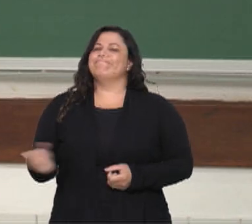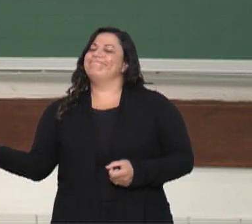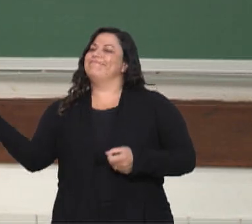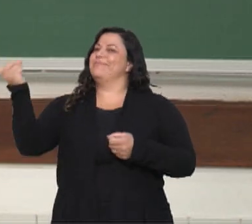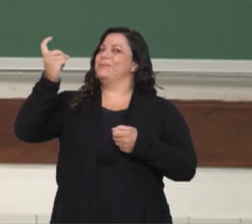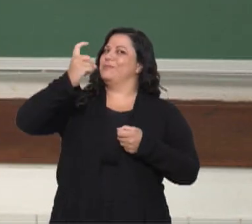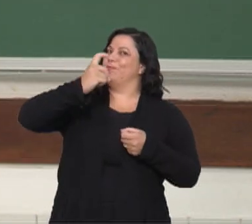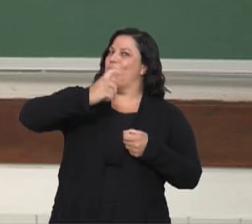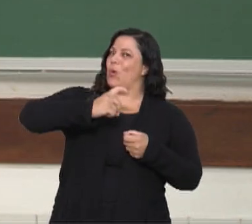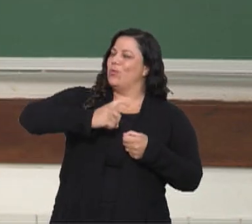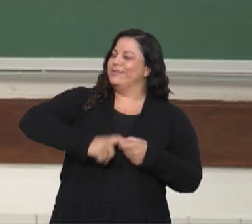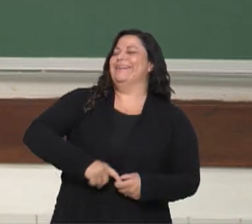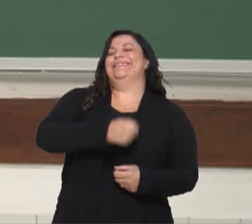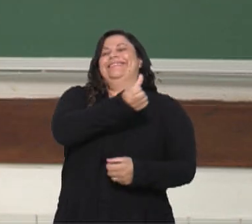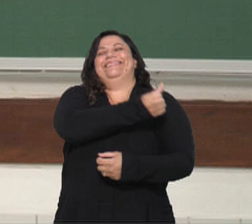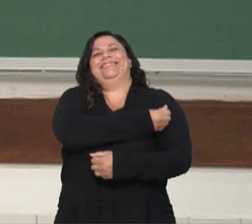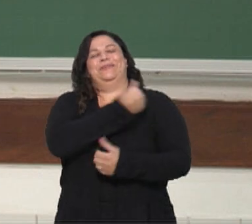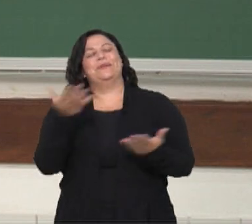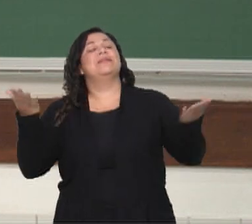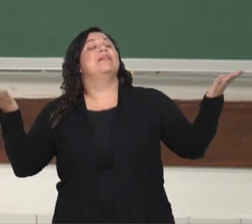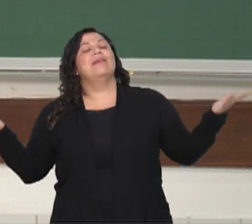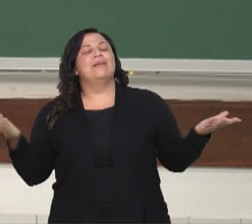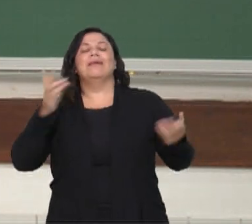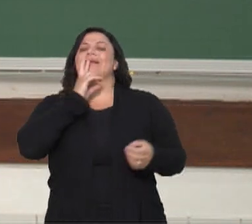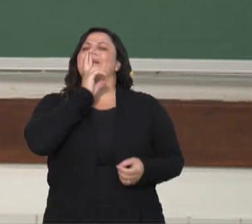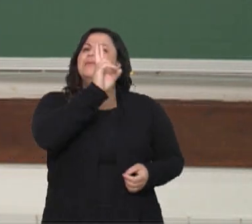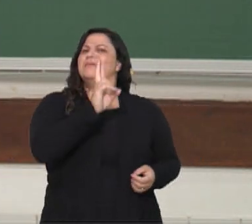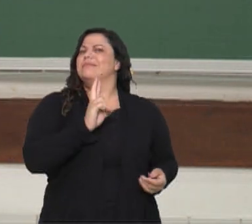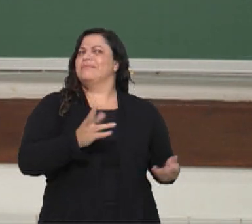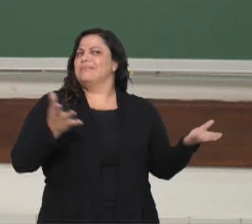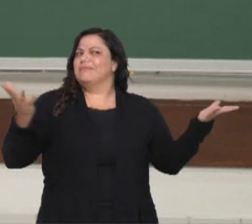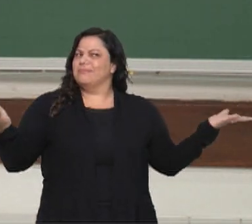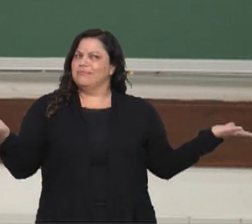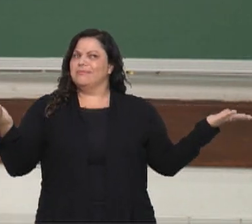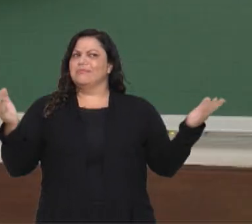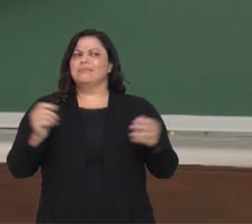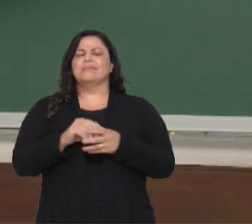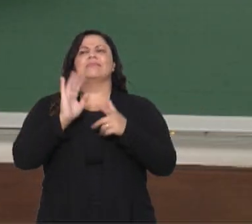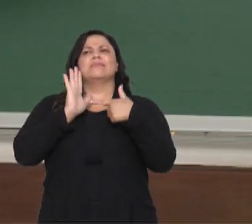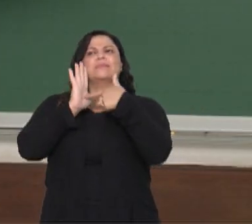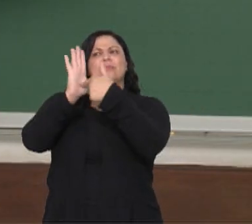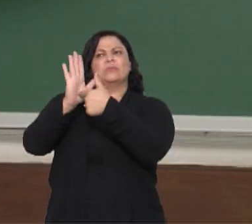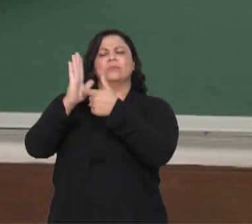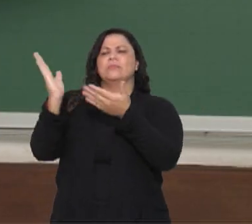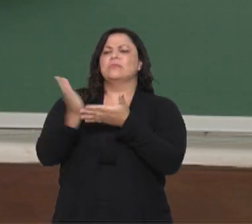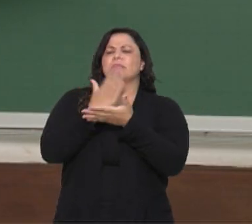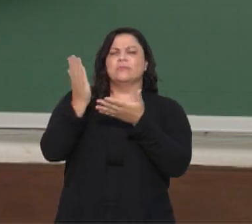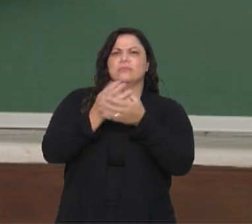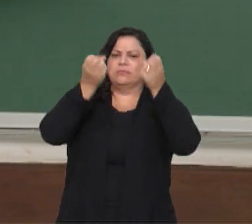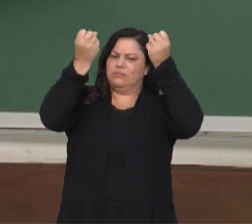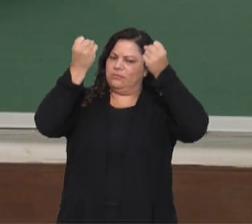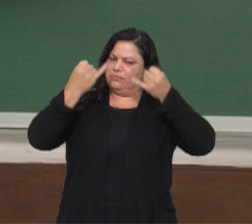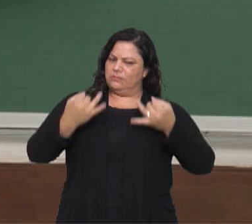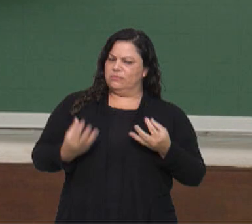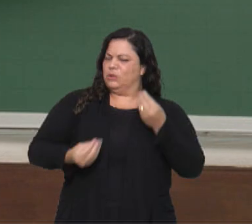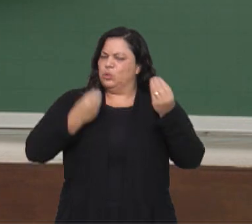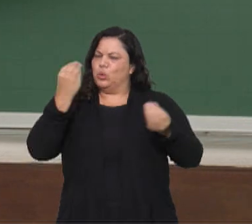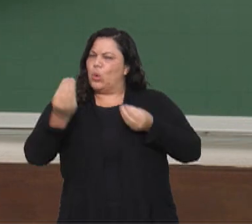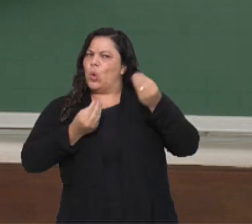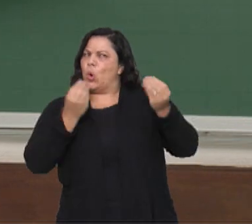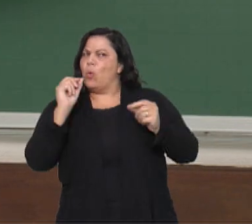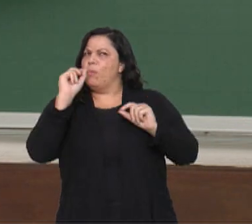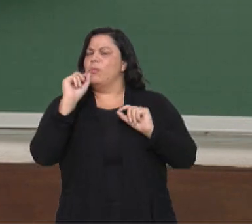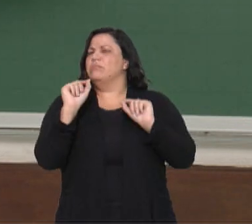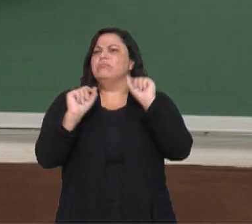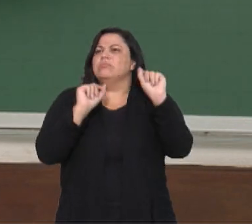Voltei, galerinha do sexto ano. E aí, o que vocês responderam apontando em seu caderno? Vocês deveriam descrever como que eram essas ferramentas